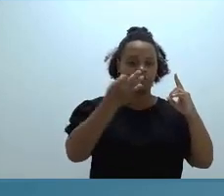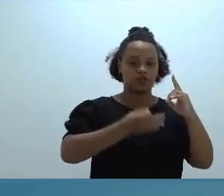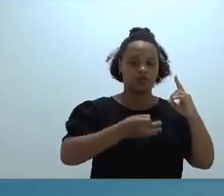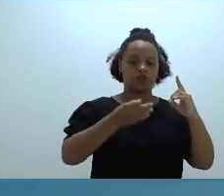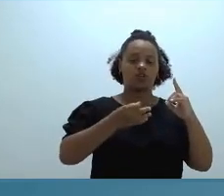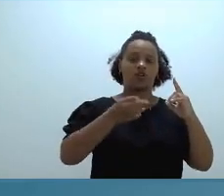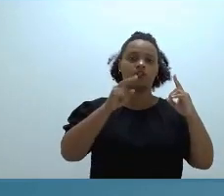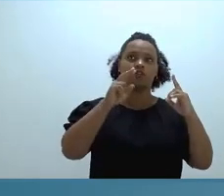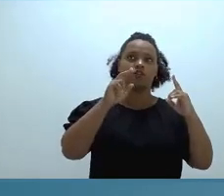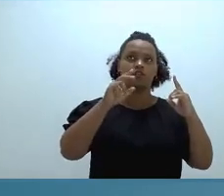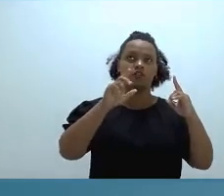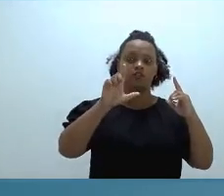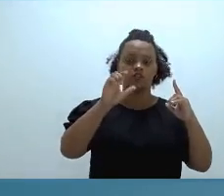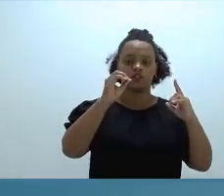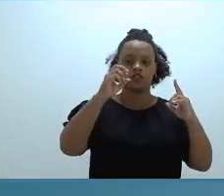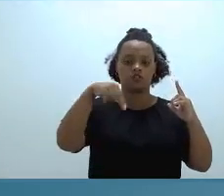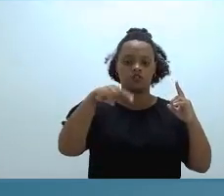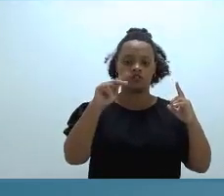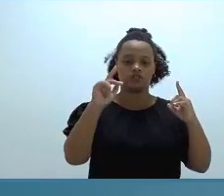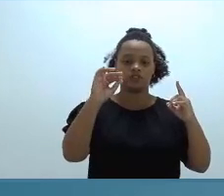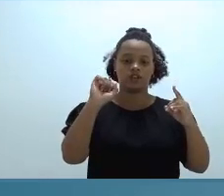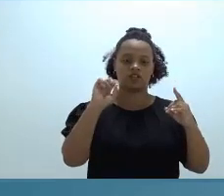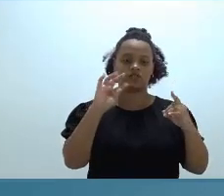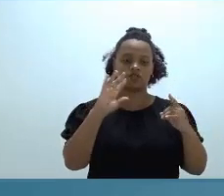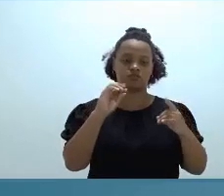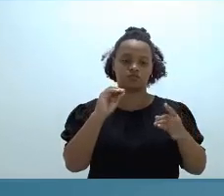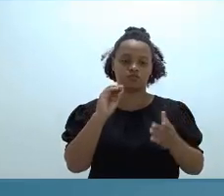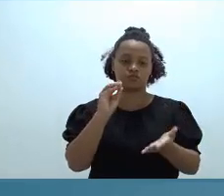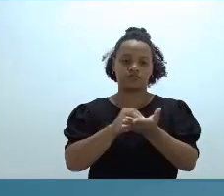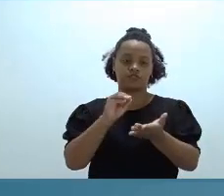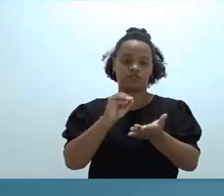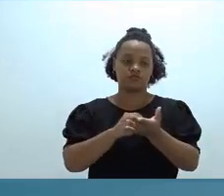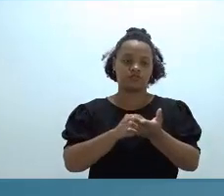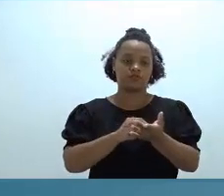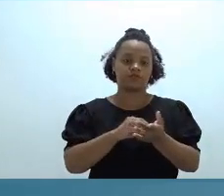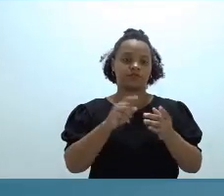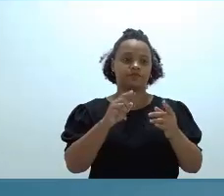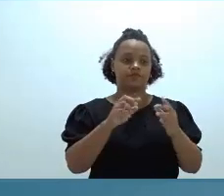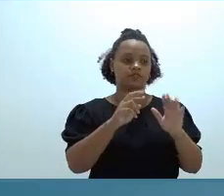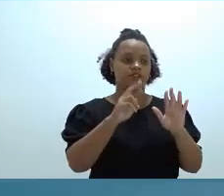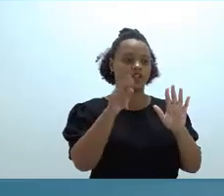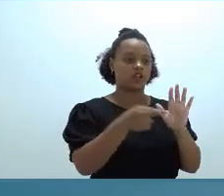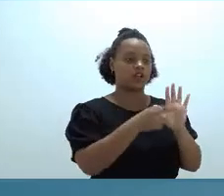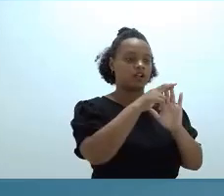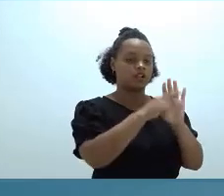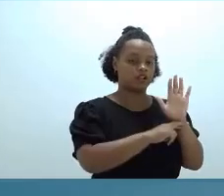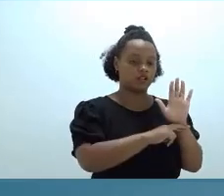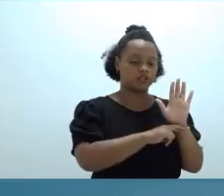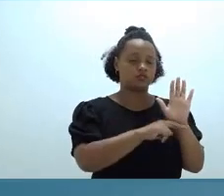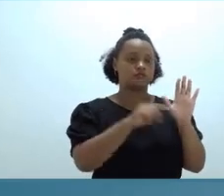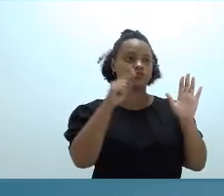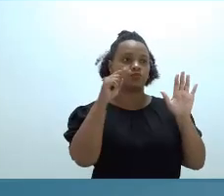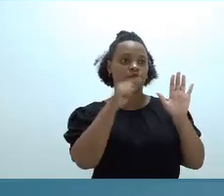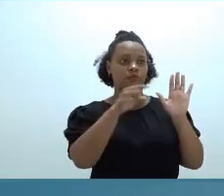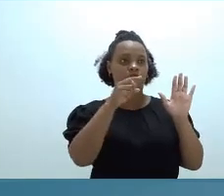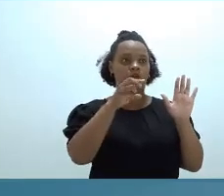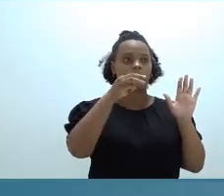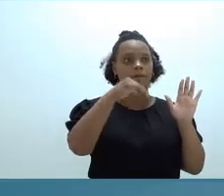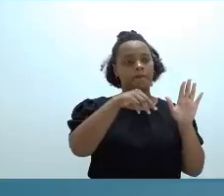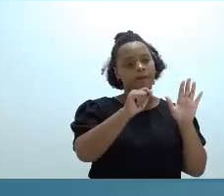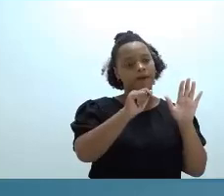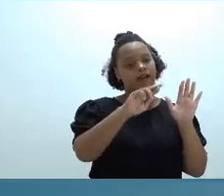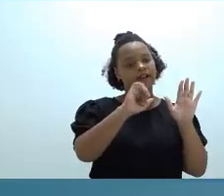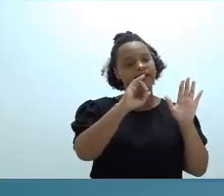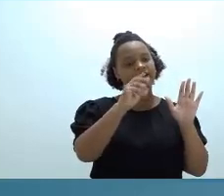Maria Alfina. Nesse feito, haverá a sustentação oral. Senhor presidente.